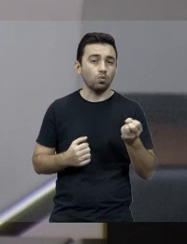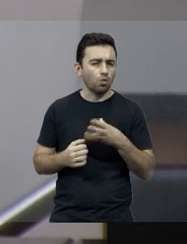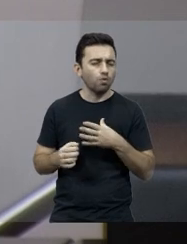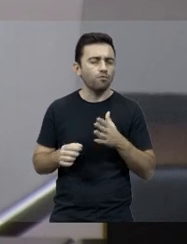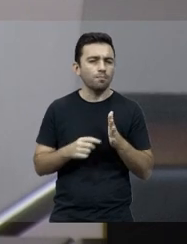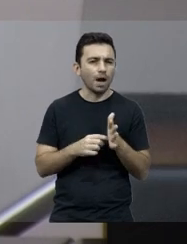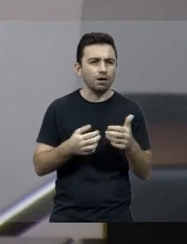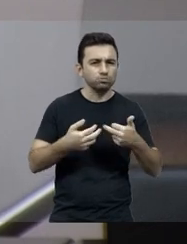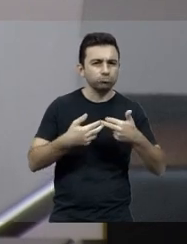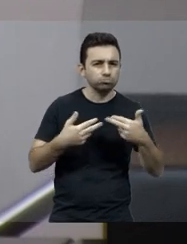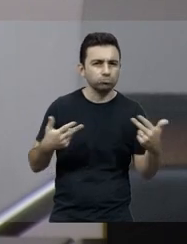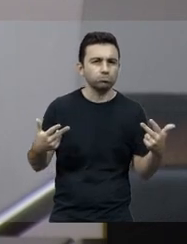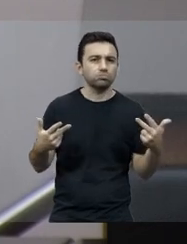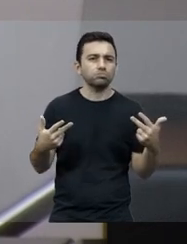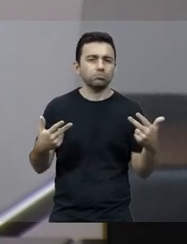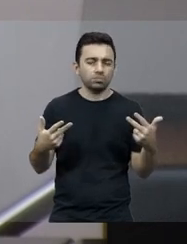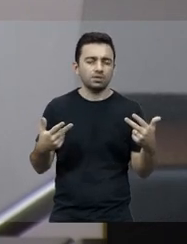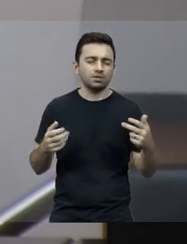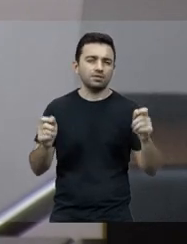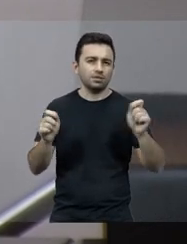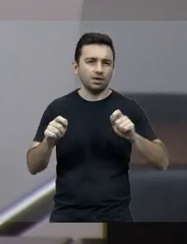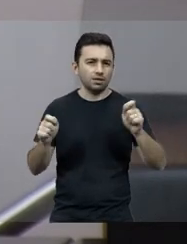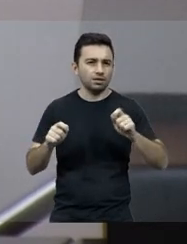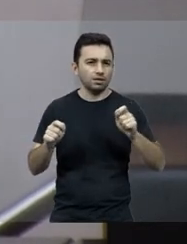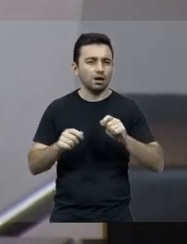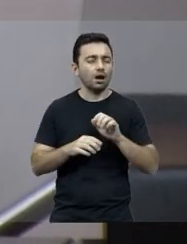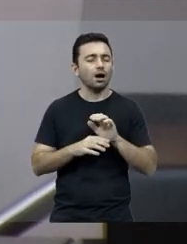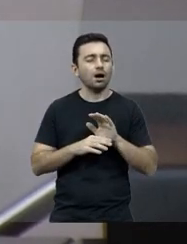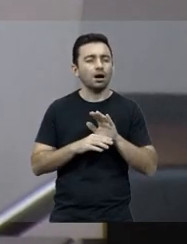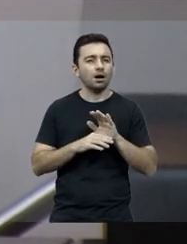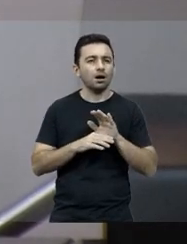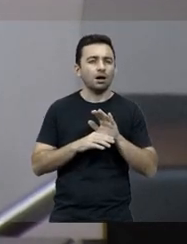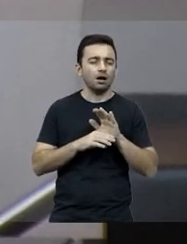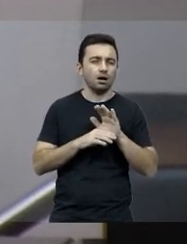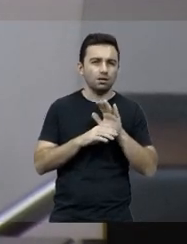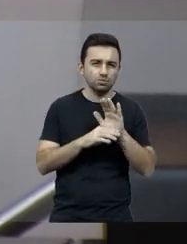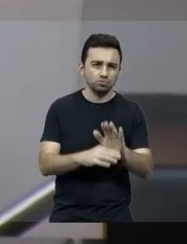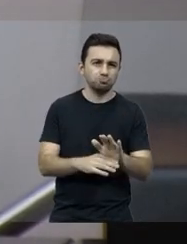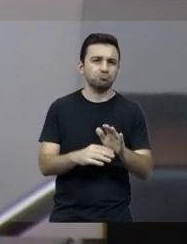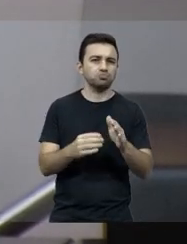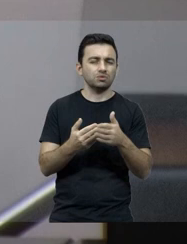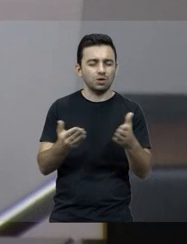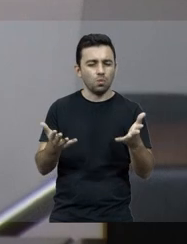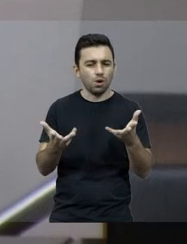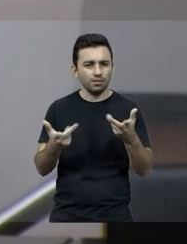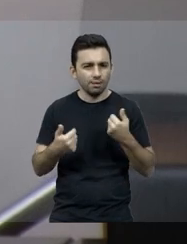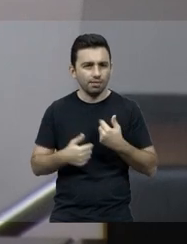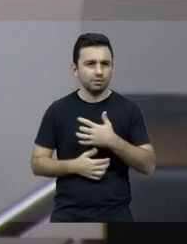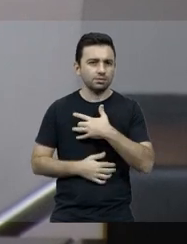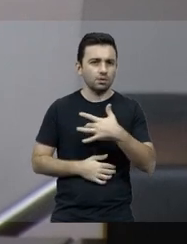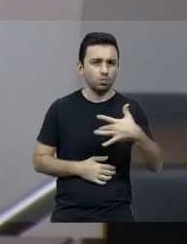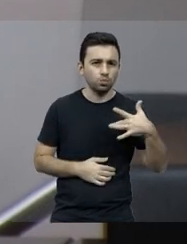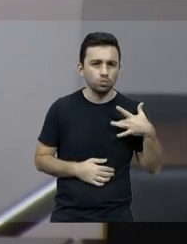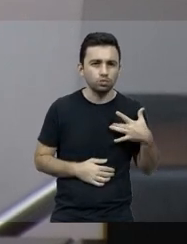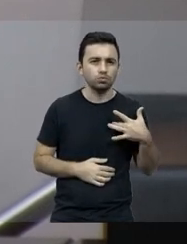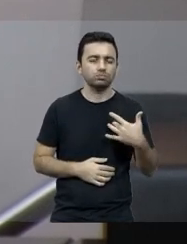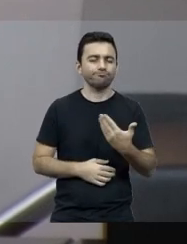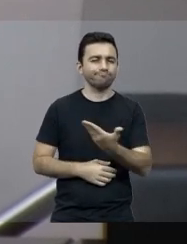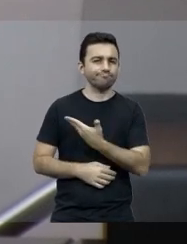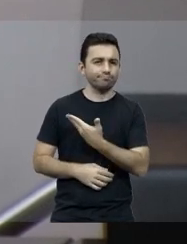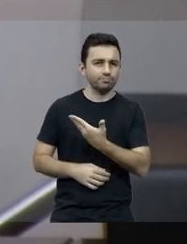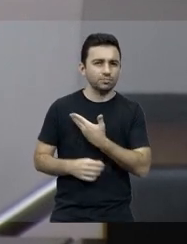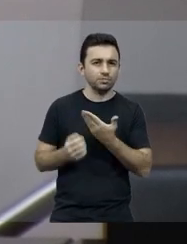máquinas de hemodiálise que certamente vão contribuir, obrigado, pela qualidade na saúde dos nossos amigos